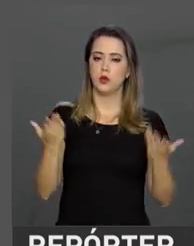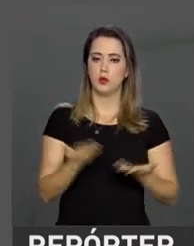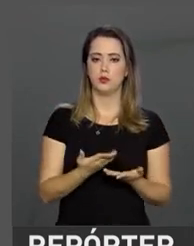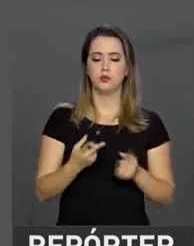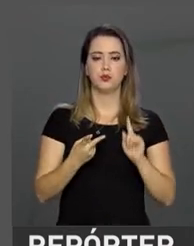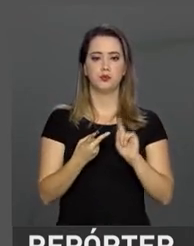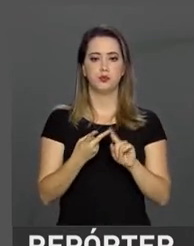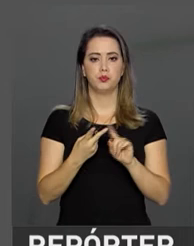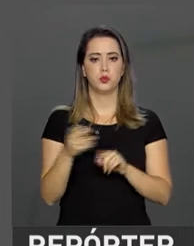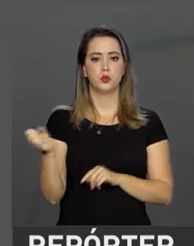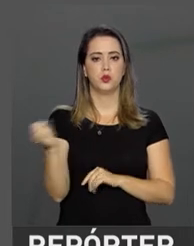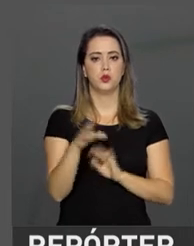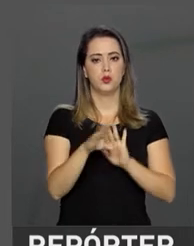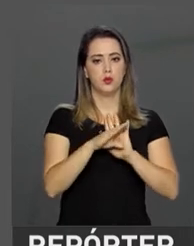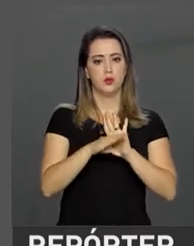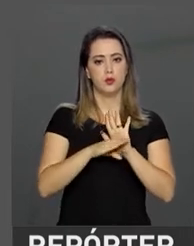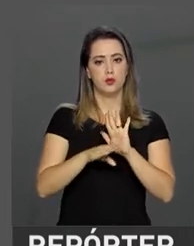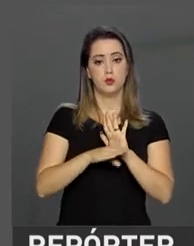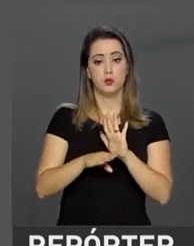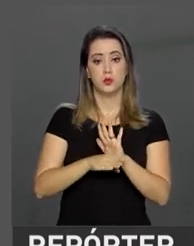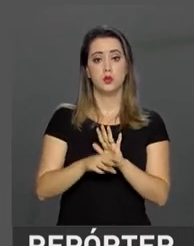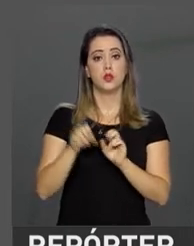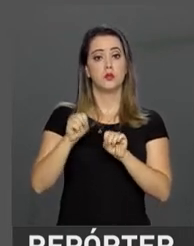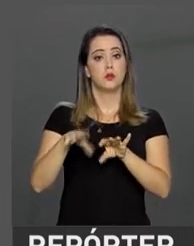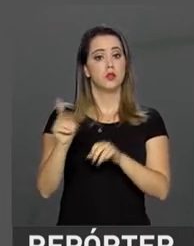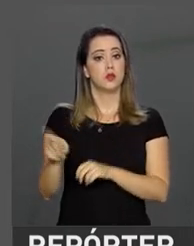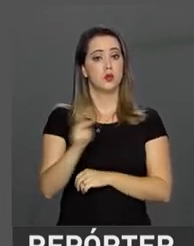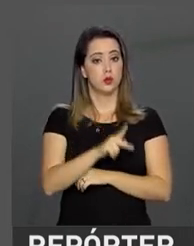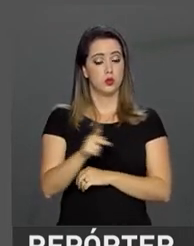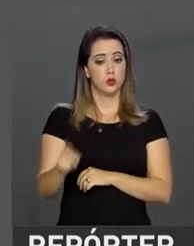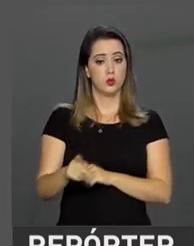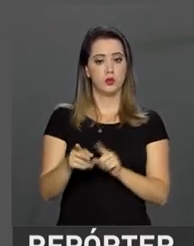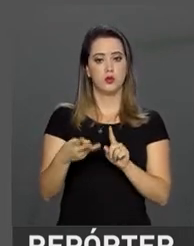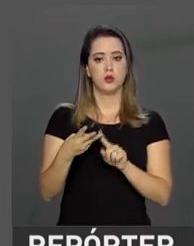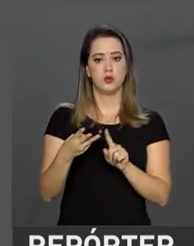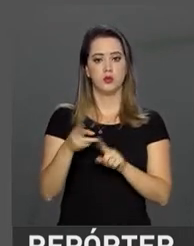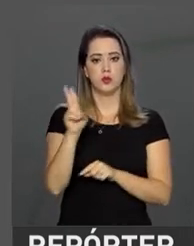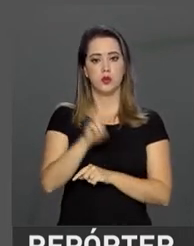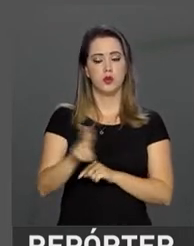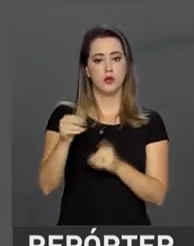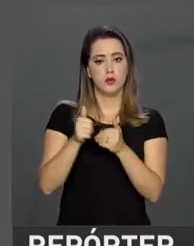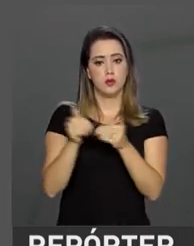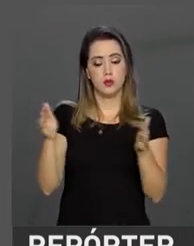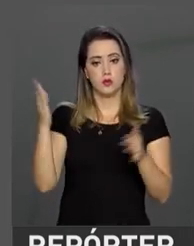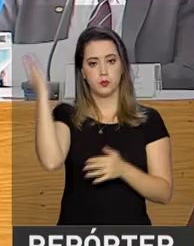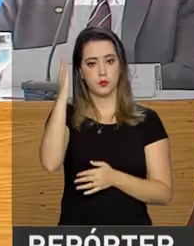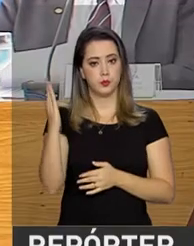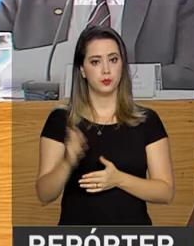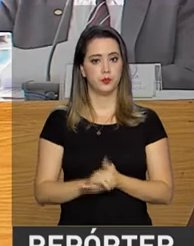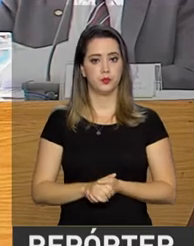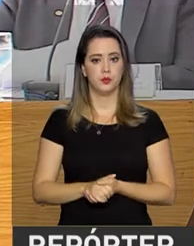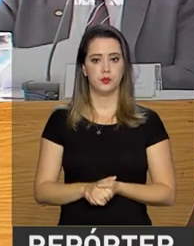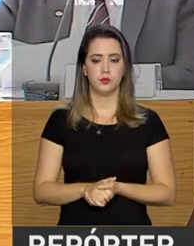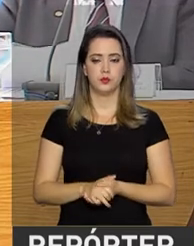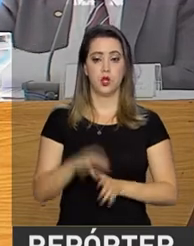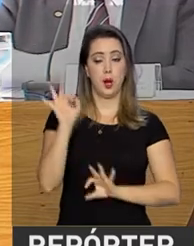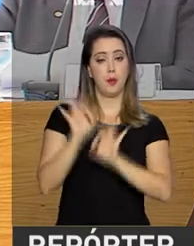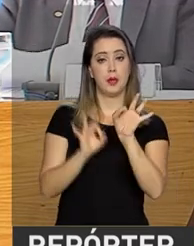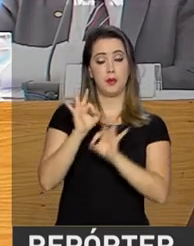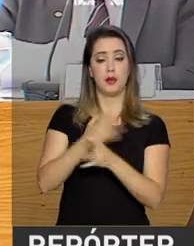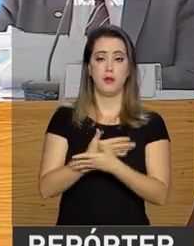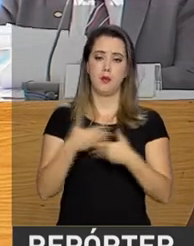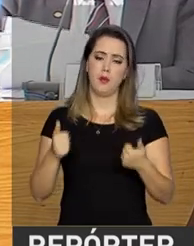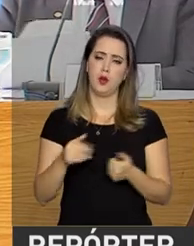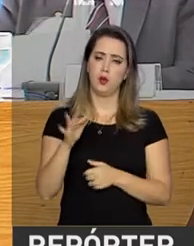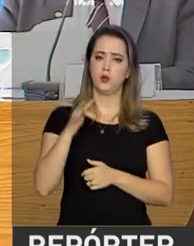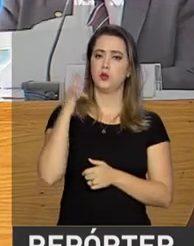modificações. O novo Programa de Residência Pedagógica e a Universidade Aberta do Brasil. Preparar melhor